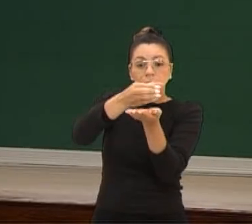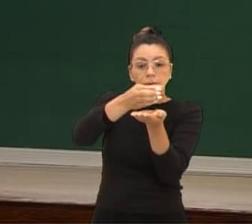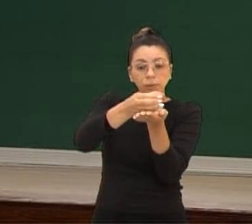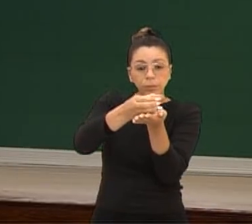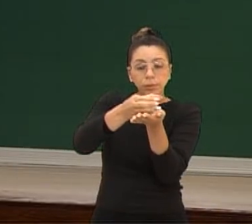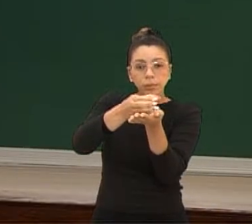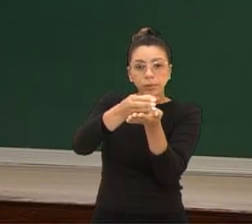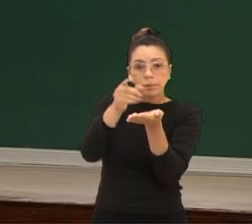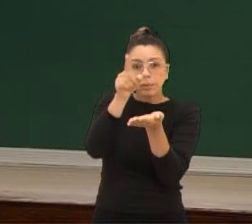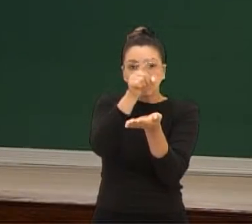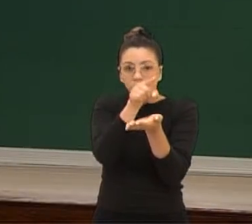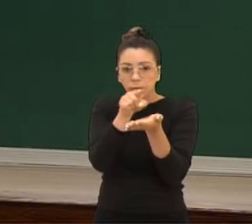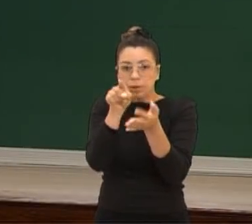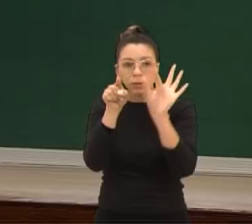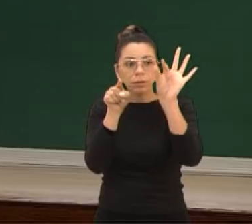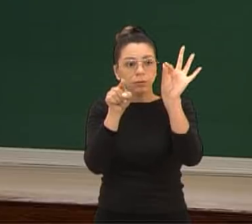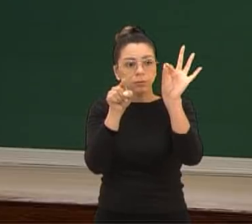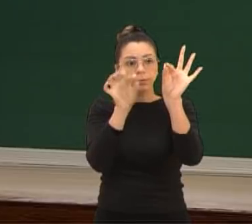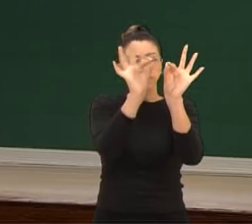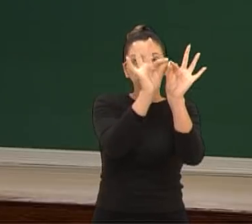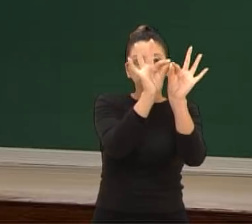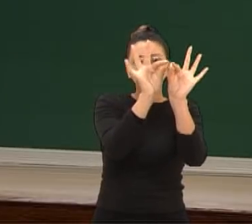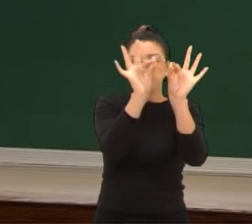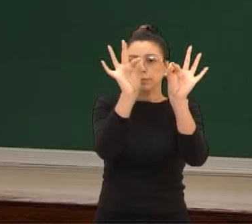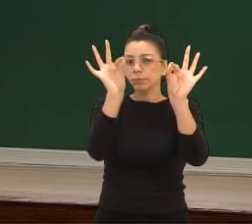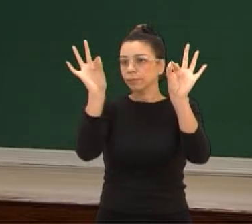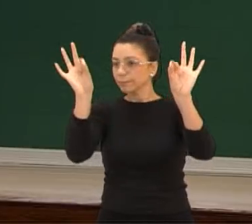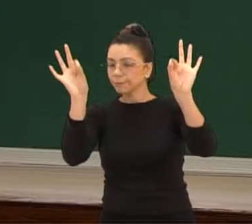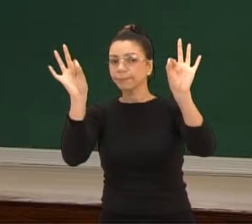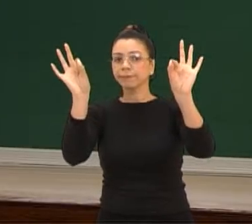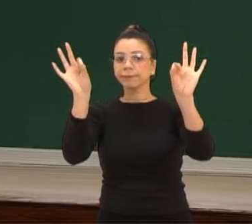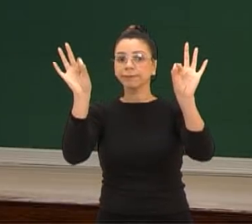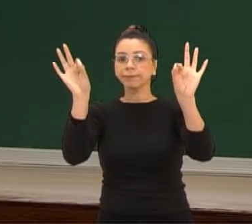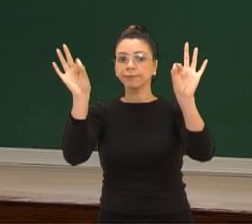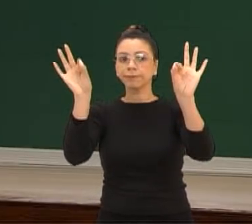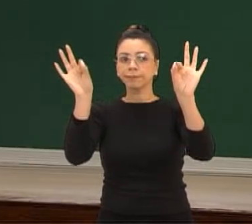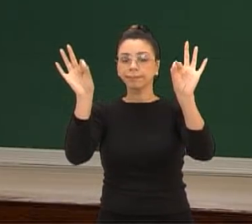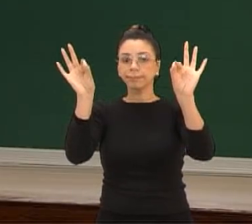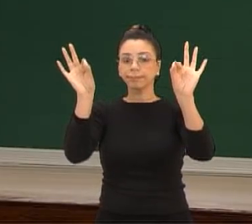primeiro segmento aqui da latinha, o extremo, até o